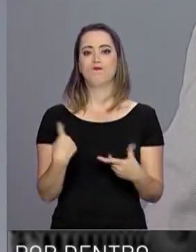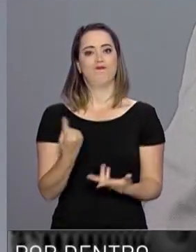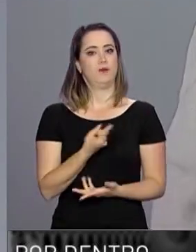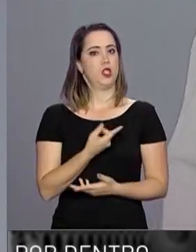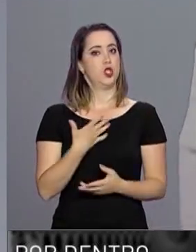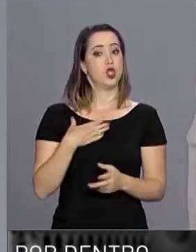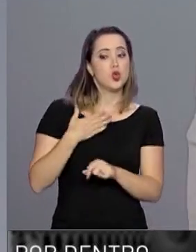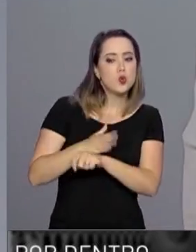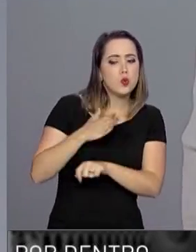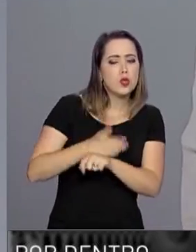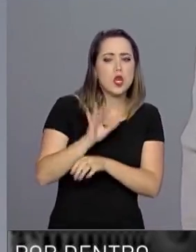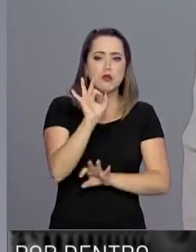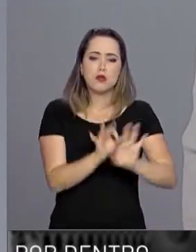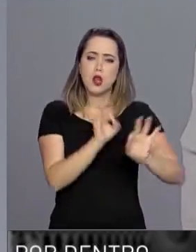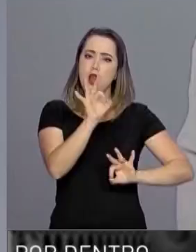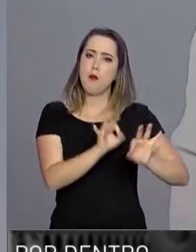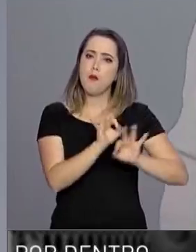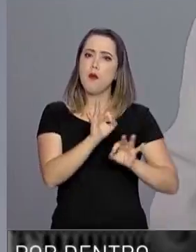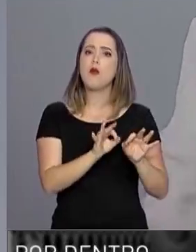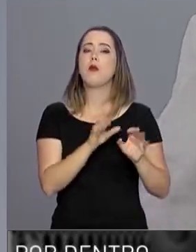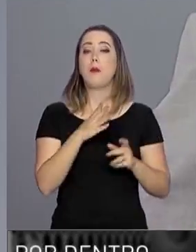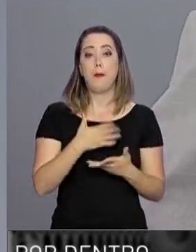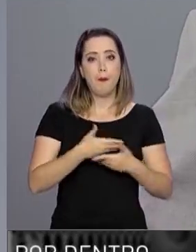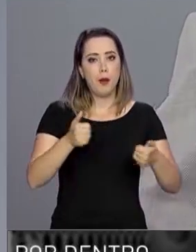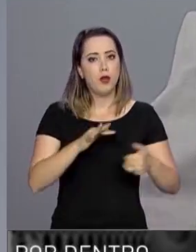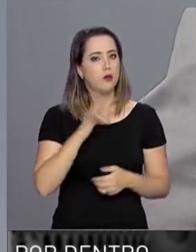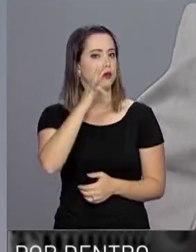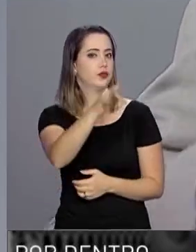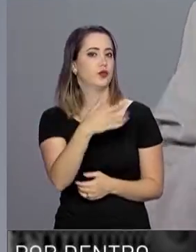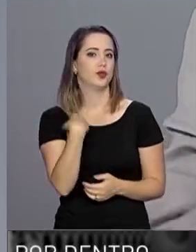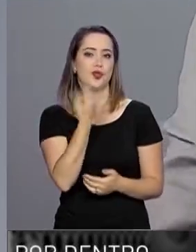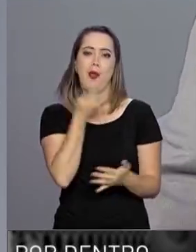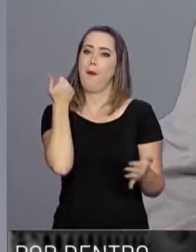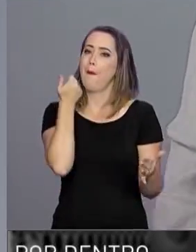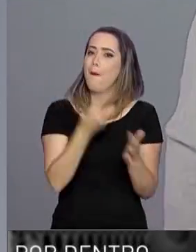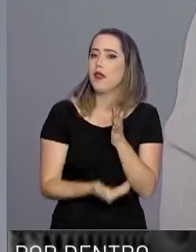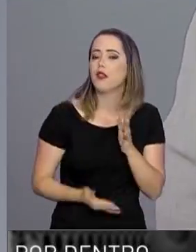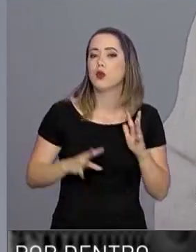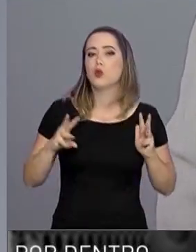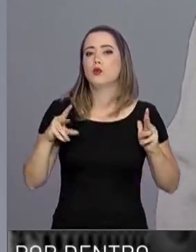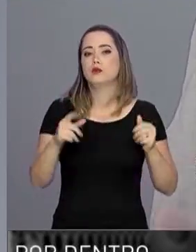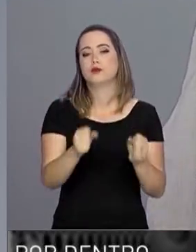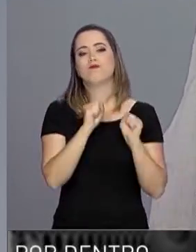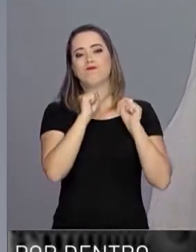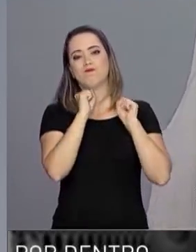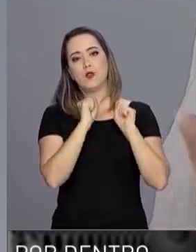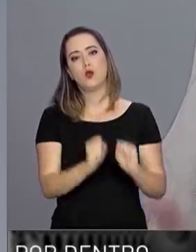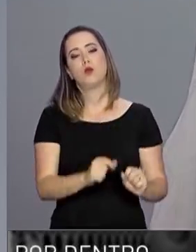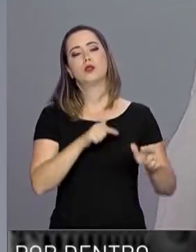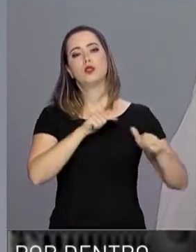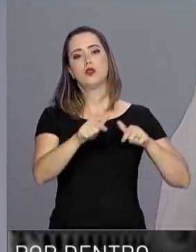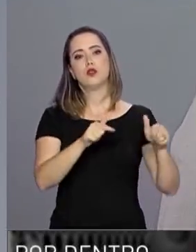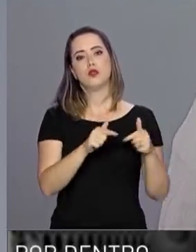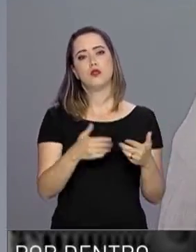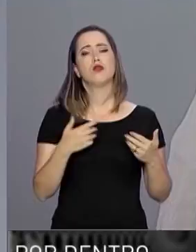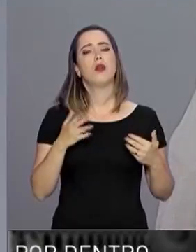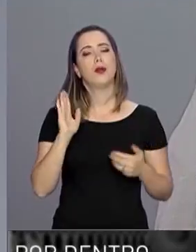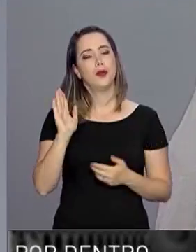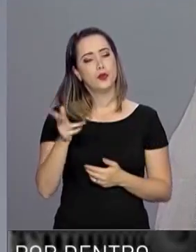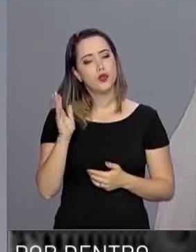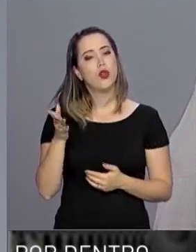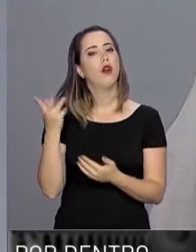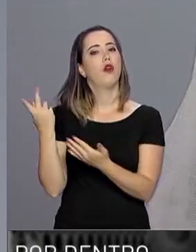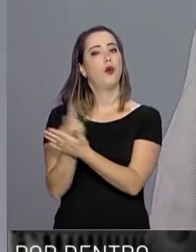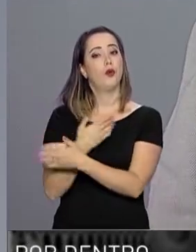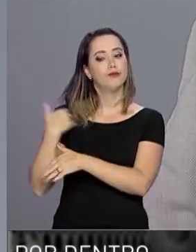não formarmos bem o nosso jovem, nós estaremos desperdiçando toda esta potencialidade como o Brasil tem desperdiçado nos